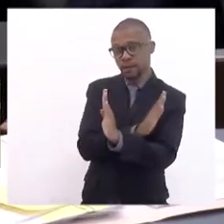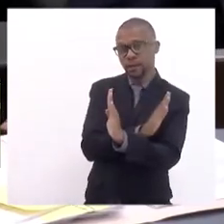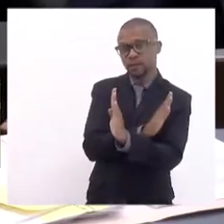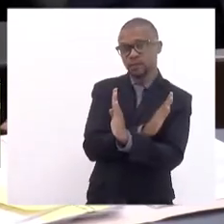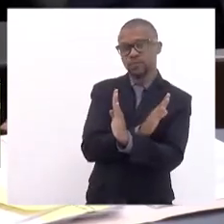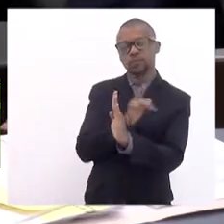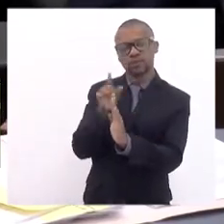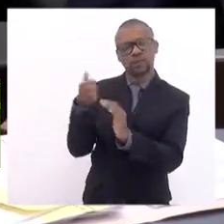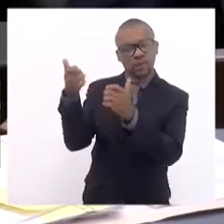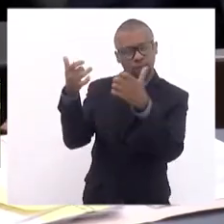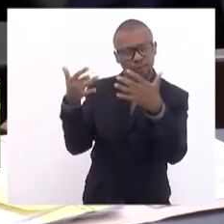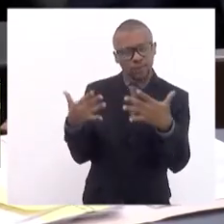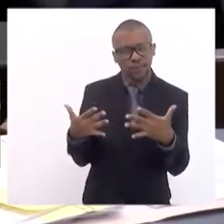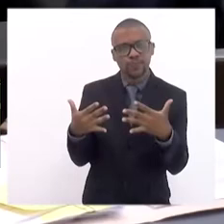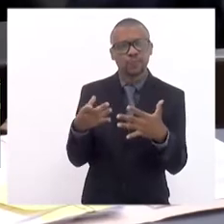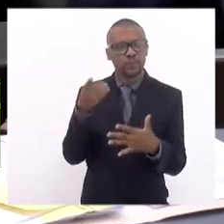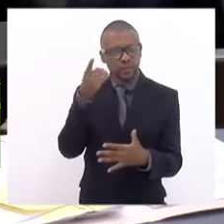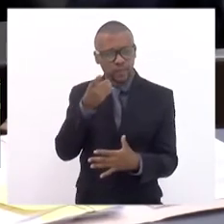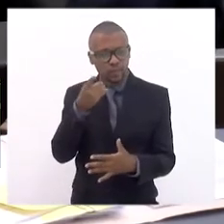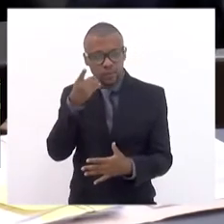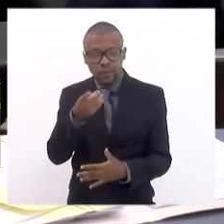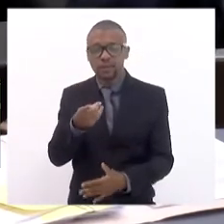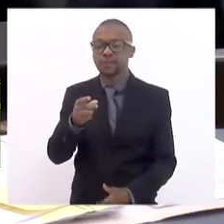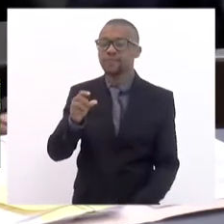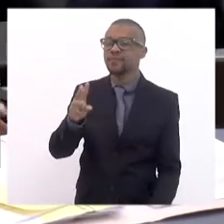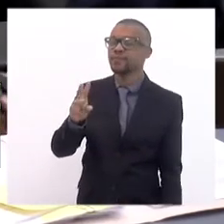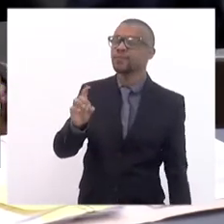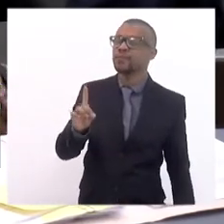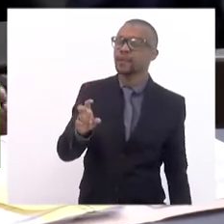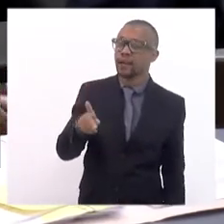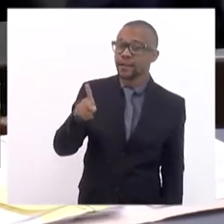Vossa Excelência, deputado Waldeck Carneiro,